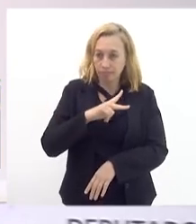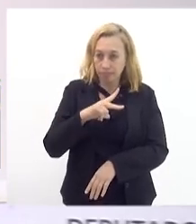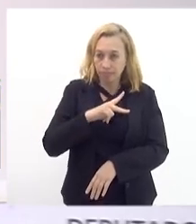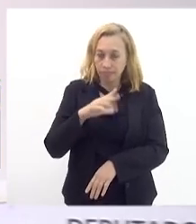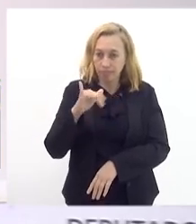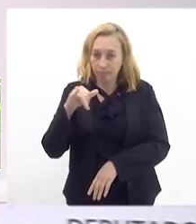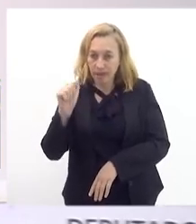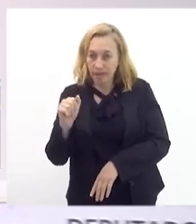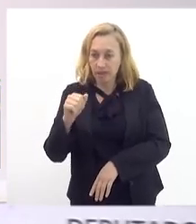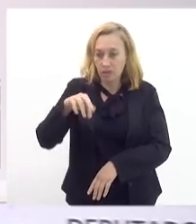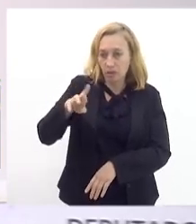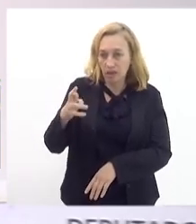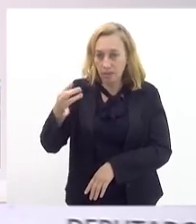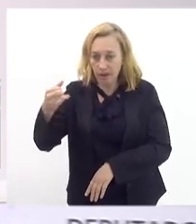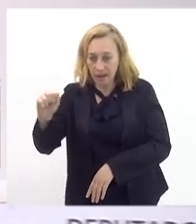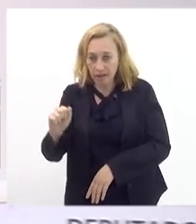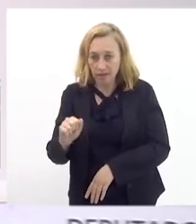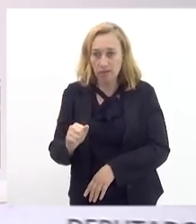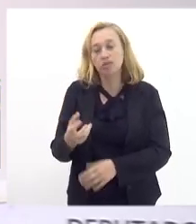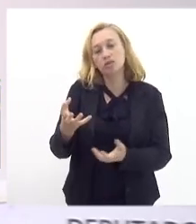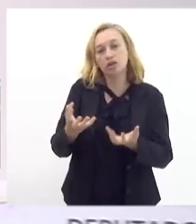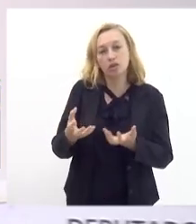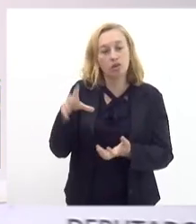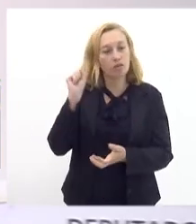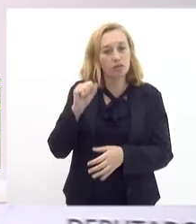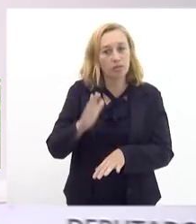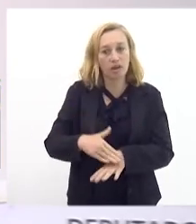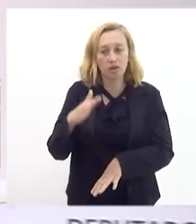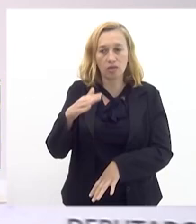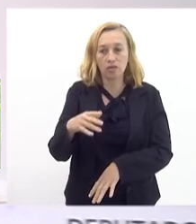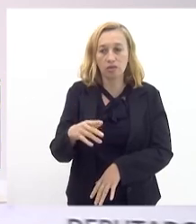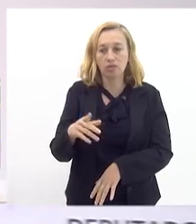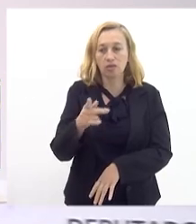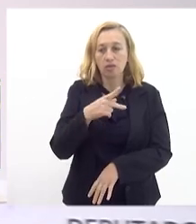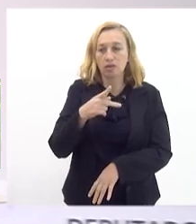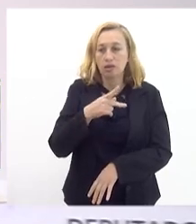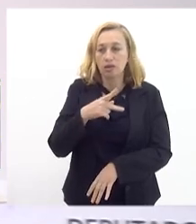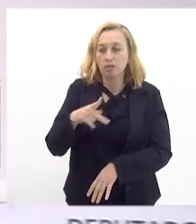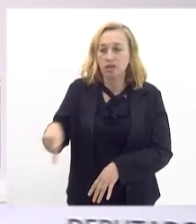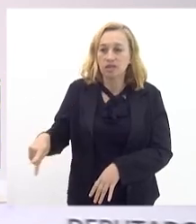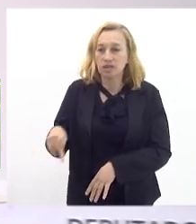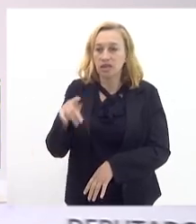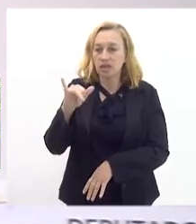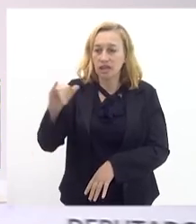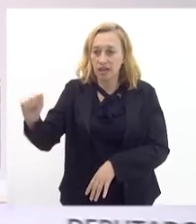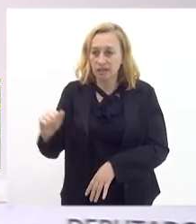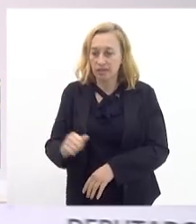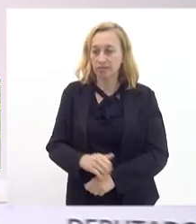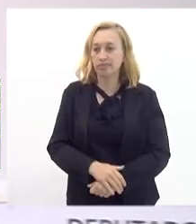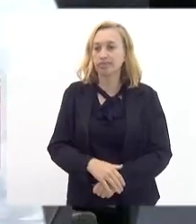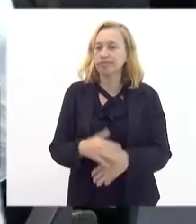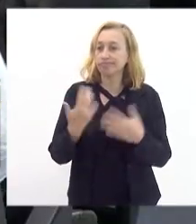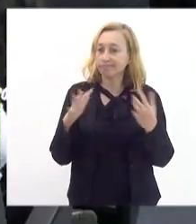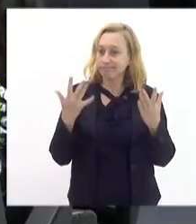Guanabara só queria Então ouvir um pouco essas questões do presidente do INEP Muito Obrigado presente